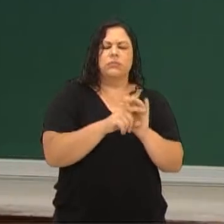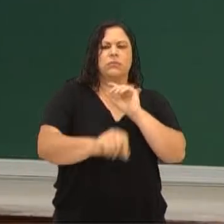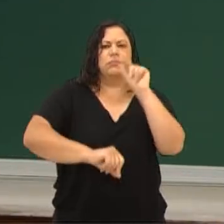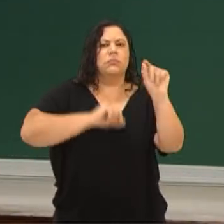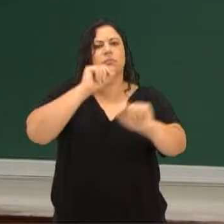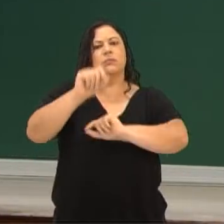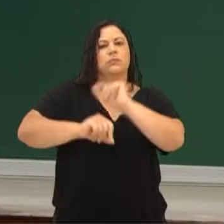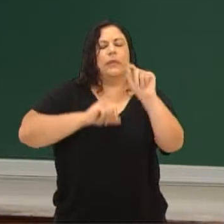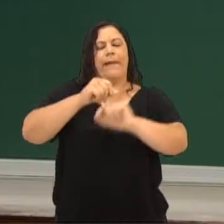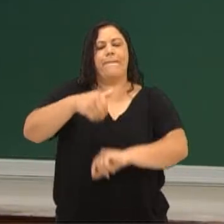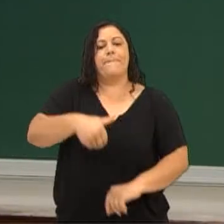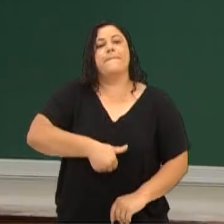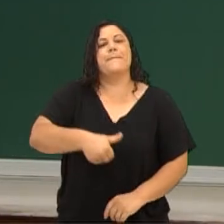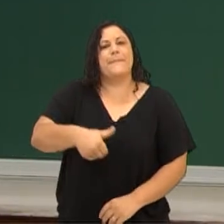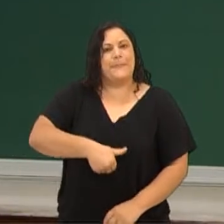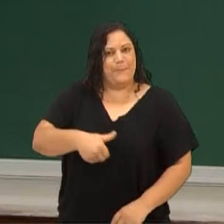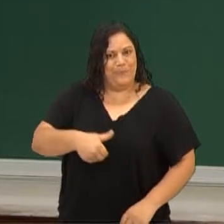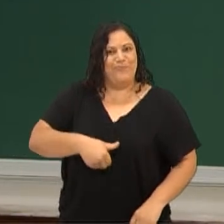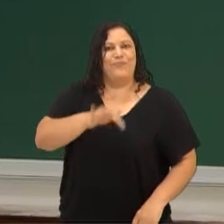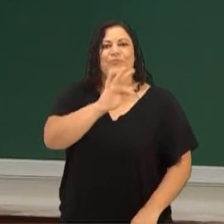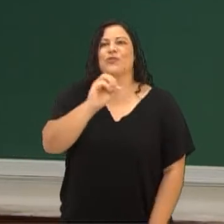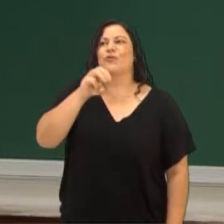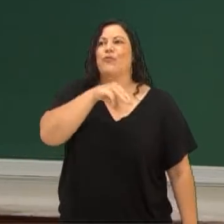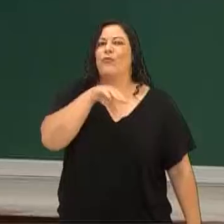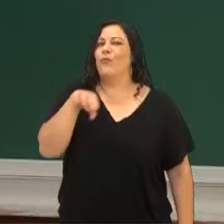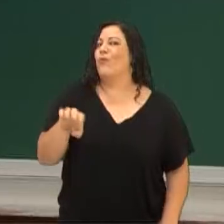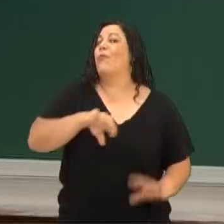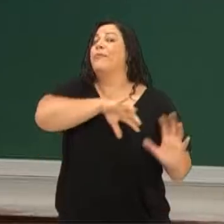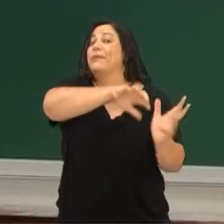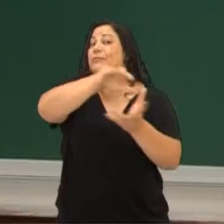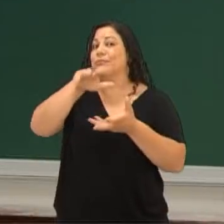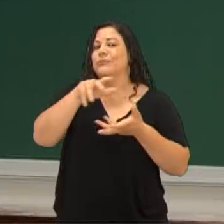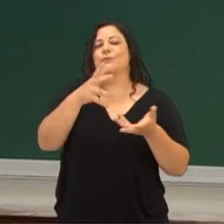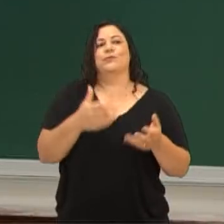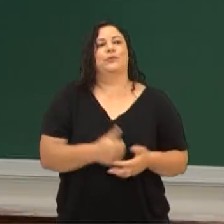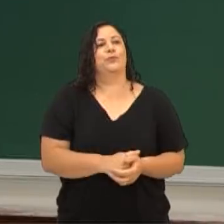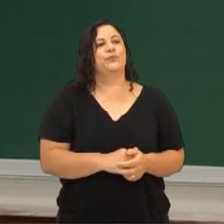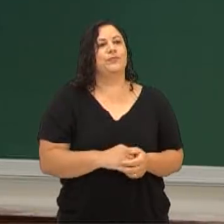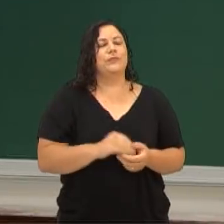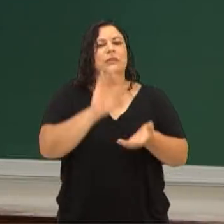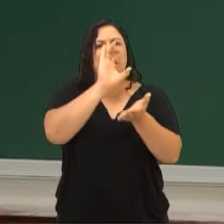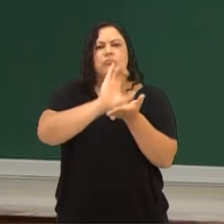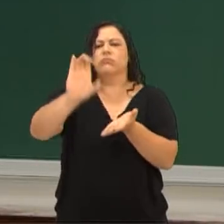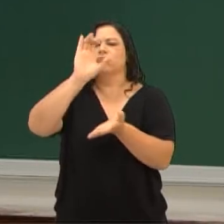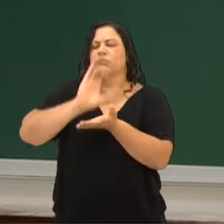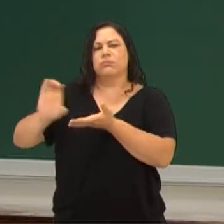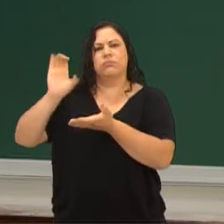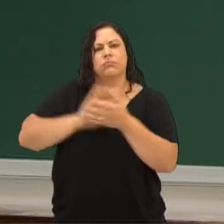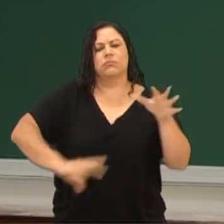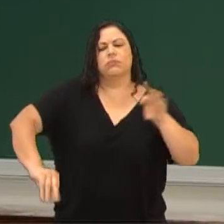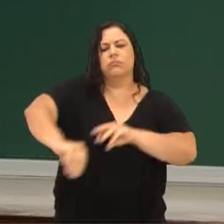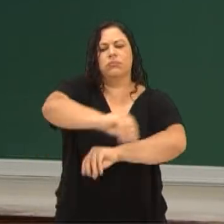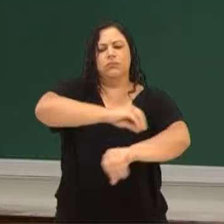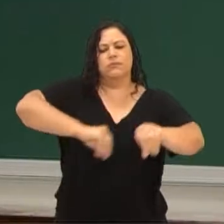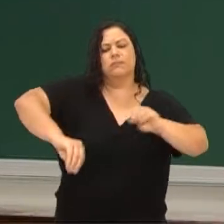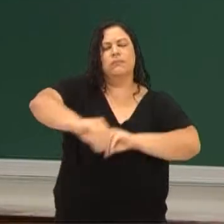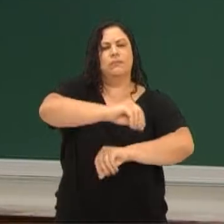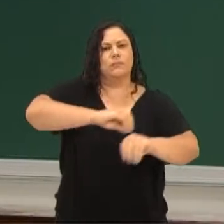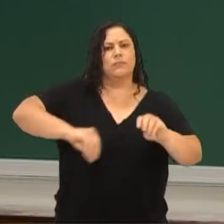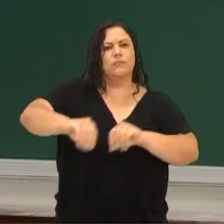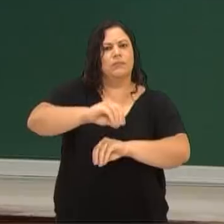para a fome no mundo, né? Insumos, investimento, né, específicos para o solo e as culturas, financiar